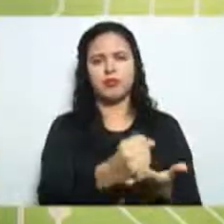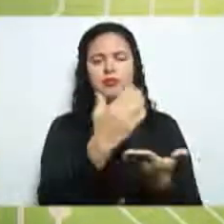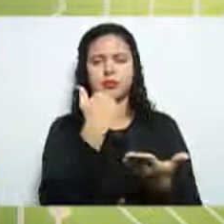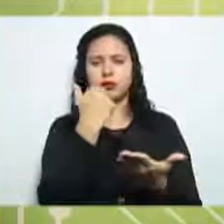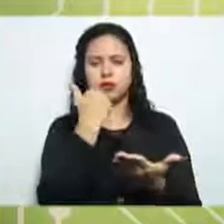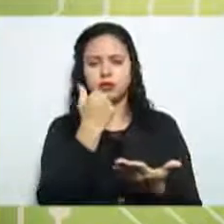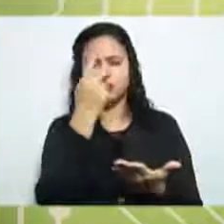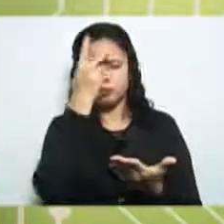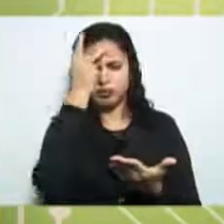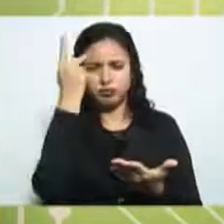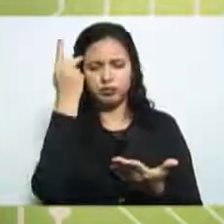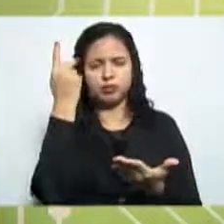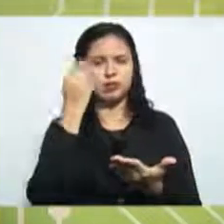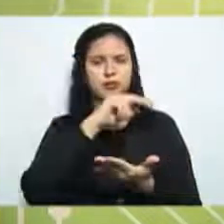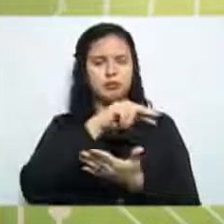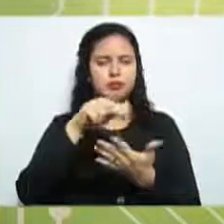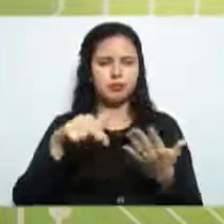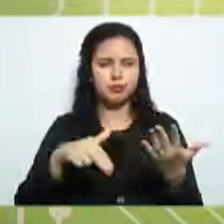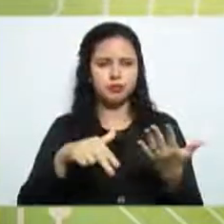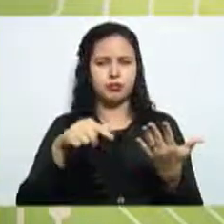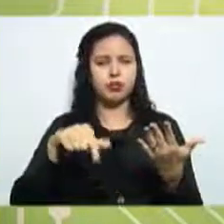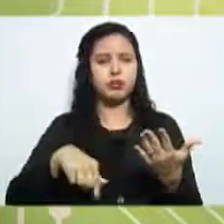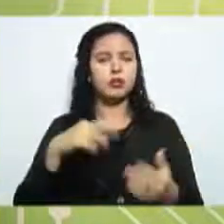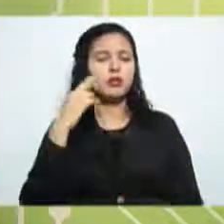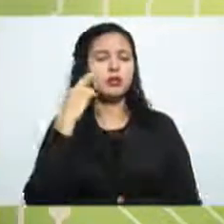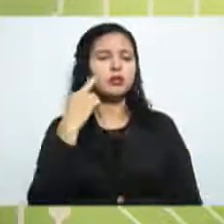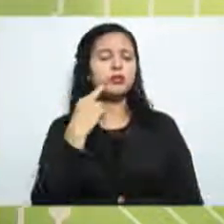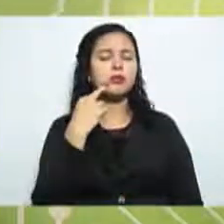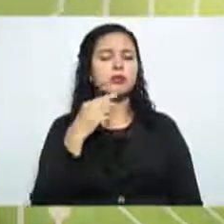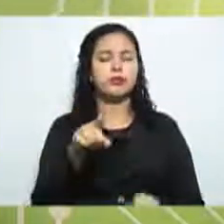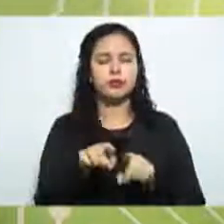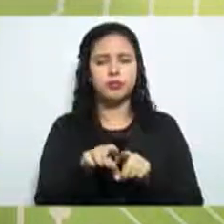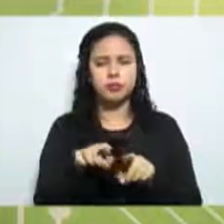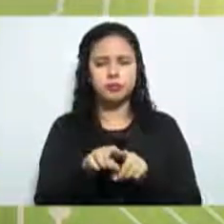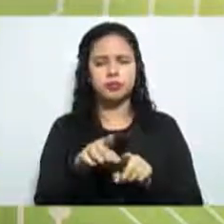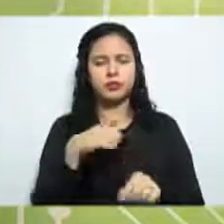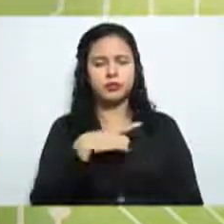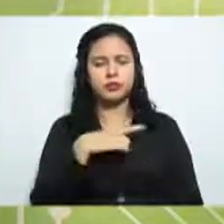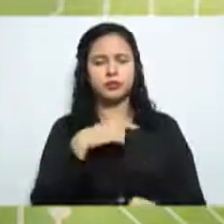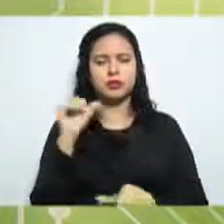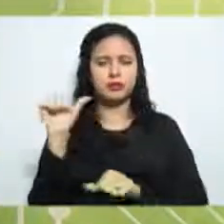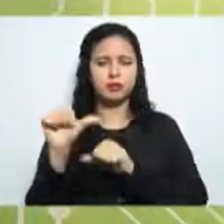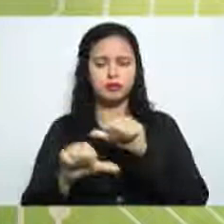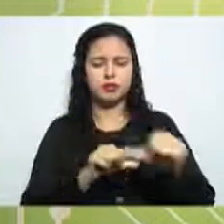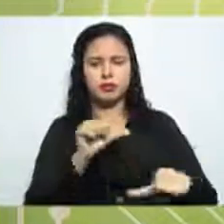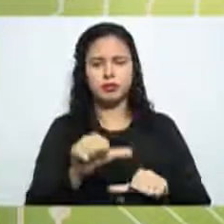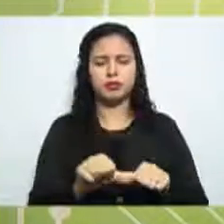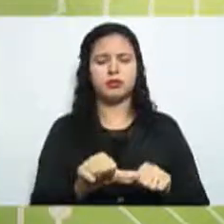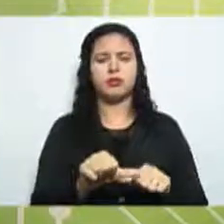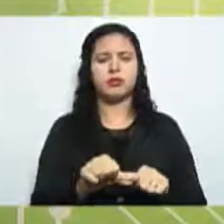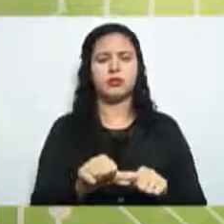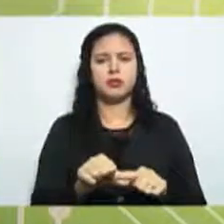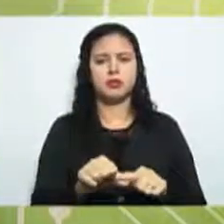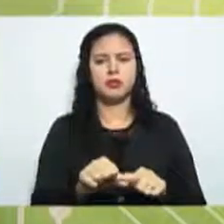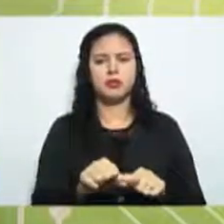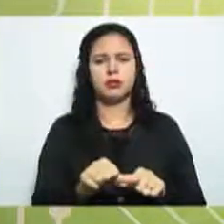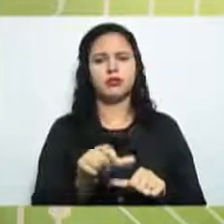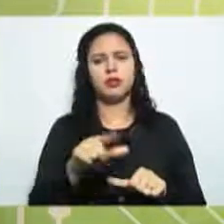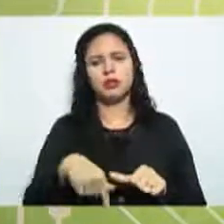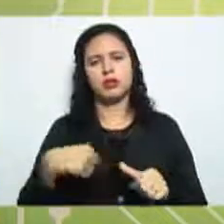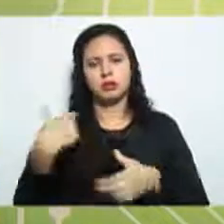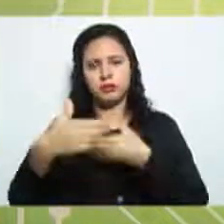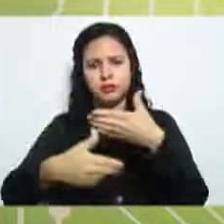pessoas de todos os lugares do mundo. Rondônia também está passando por isso, a gente tem mudado a nossa maneira de produzir por esse processo